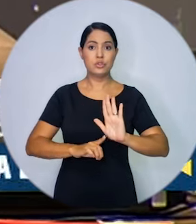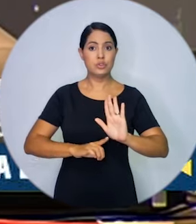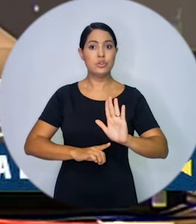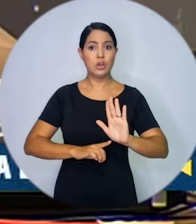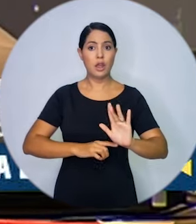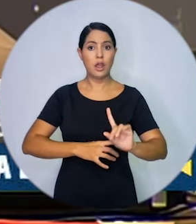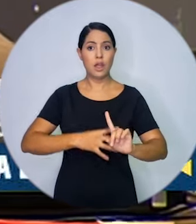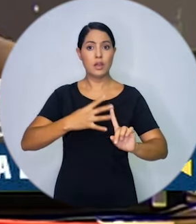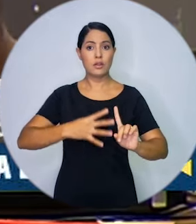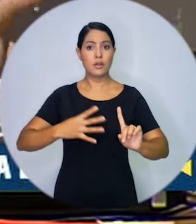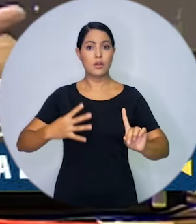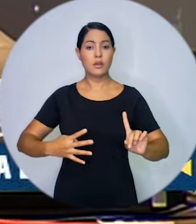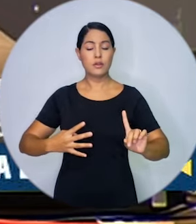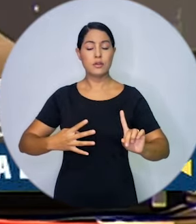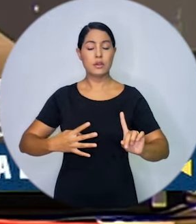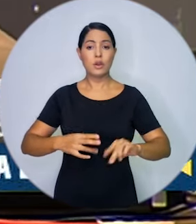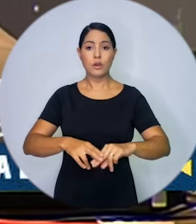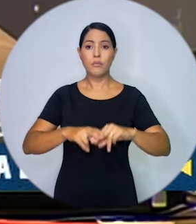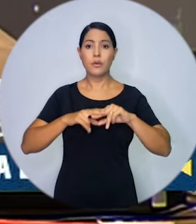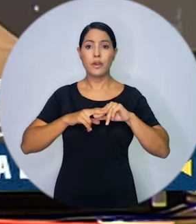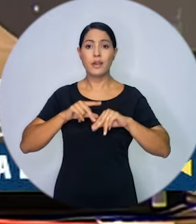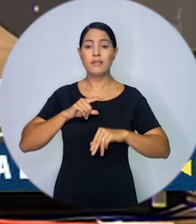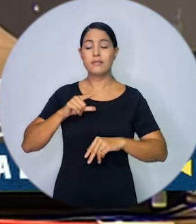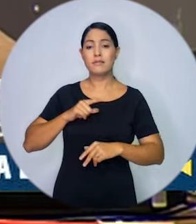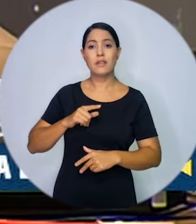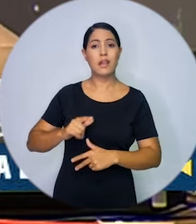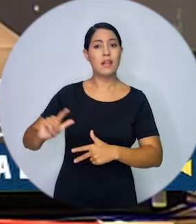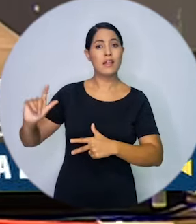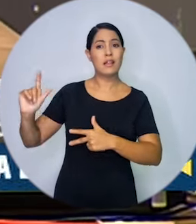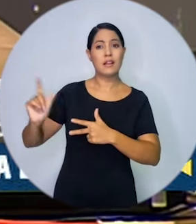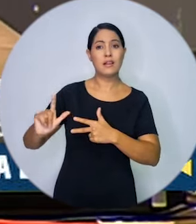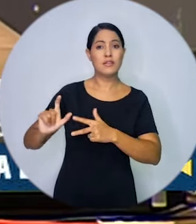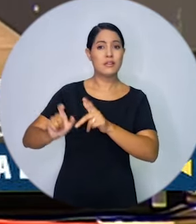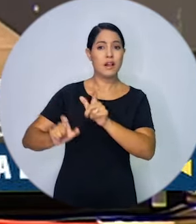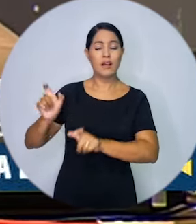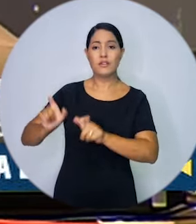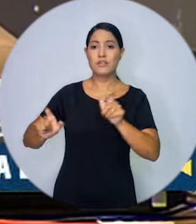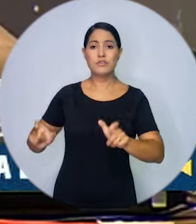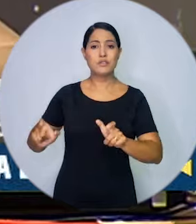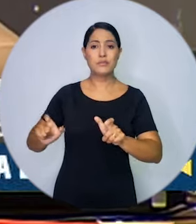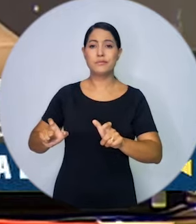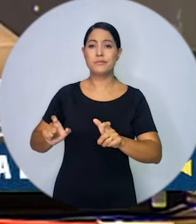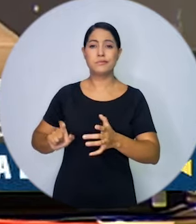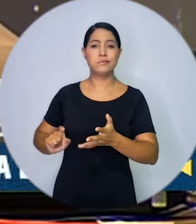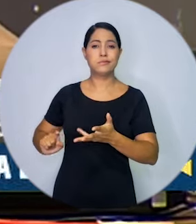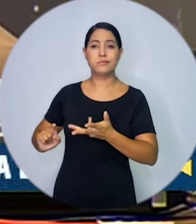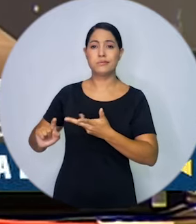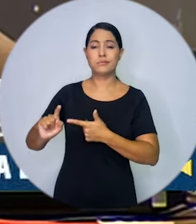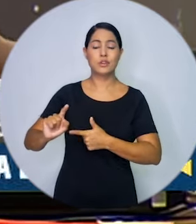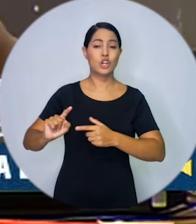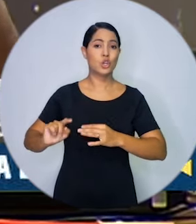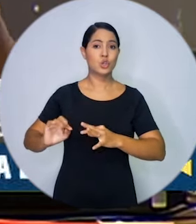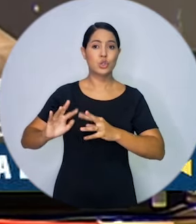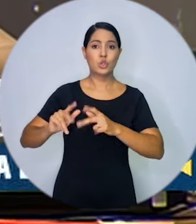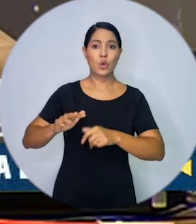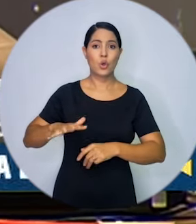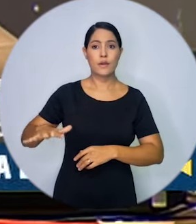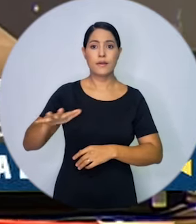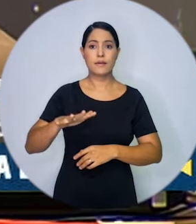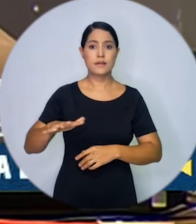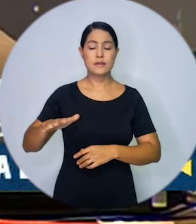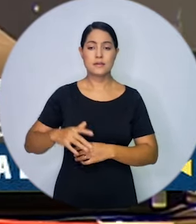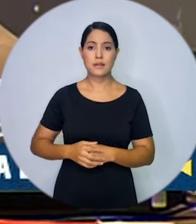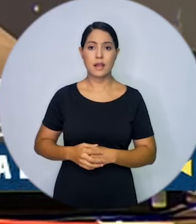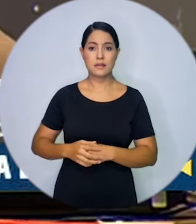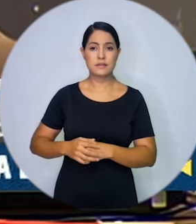que a gente vê tem tantos ataques vindos dos legislativos em todas as esferas. Então é muito importante que o Senado ele tenha essa